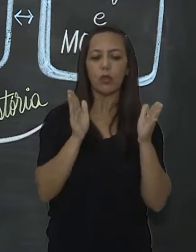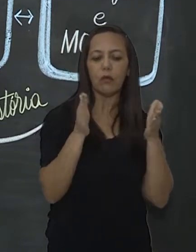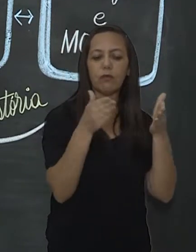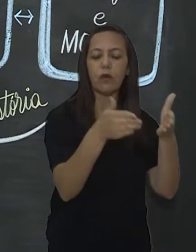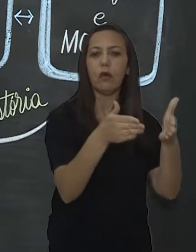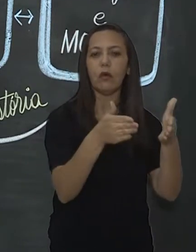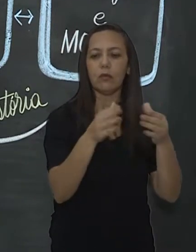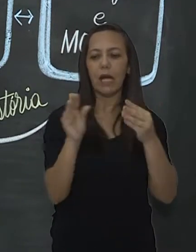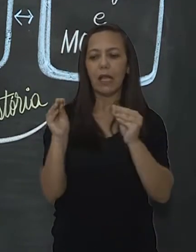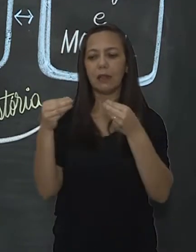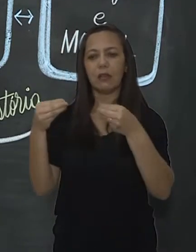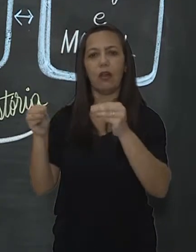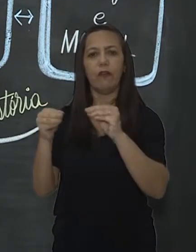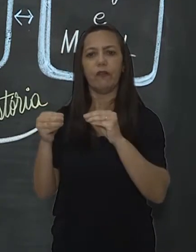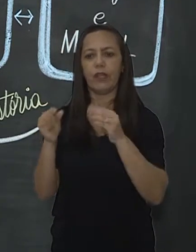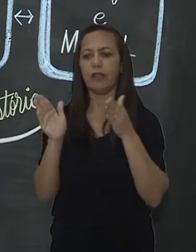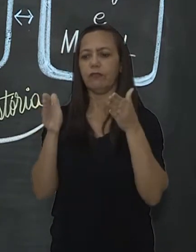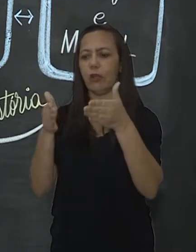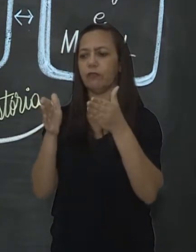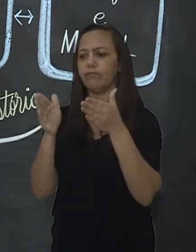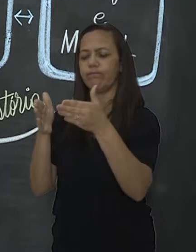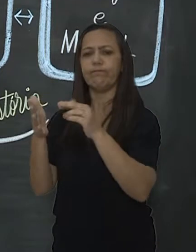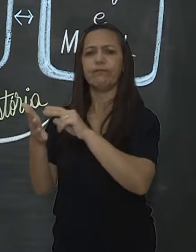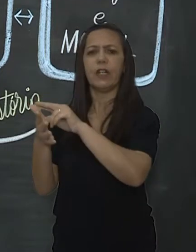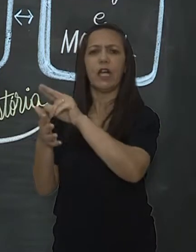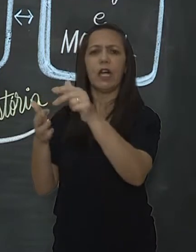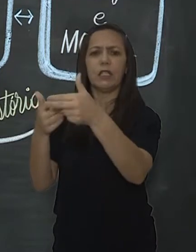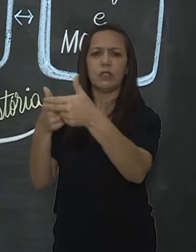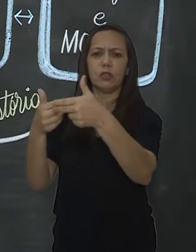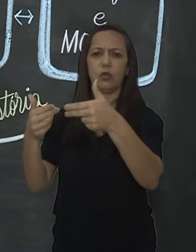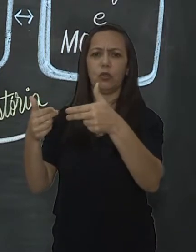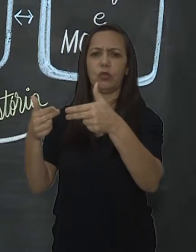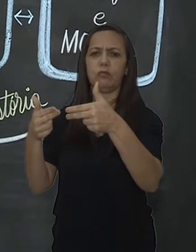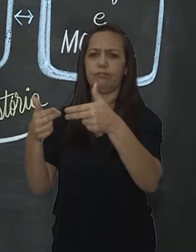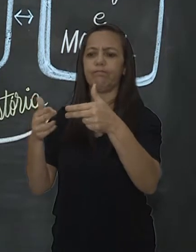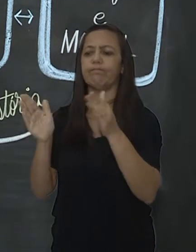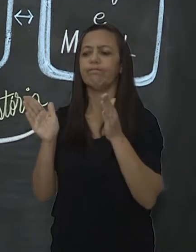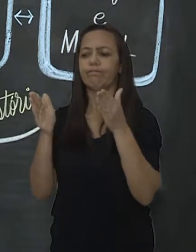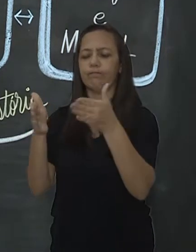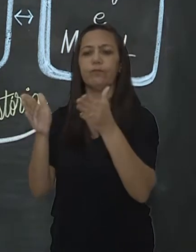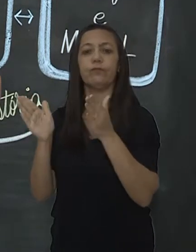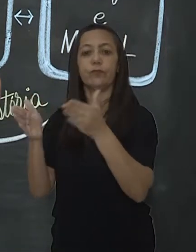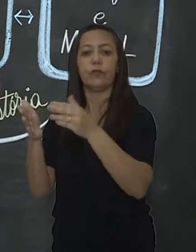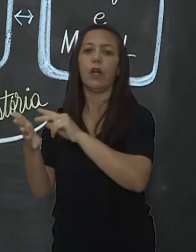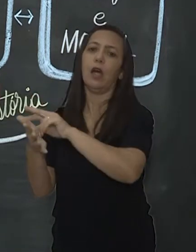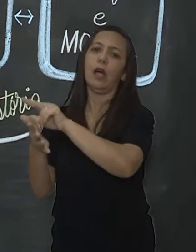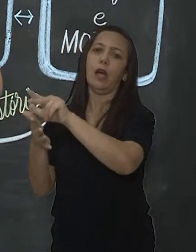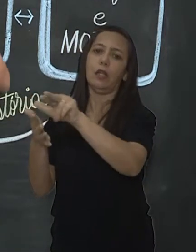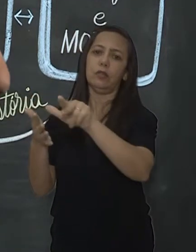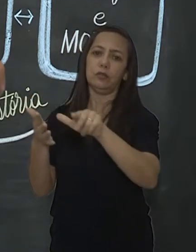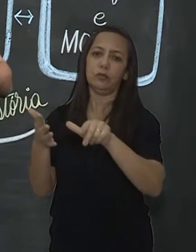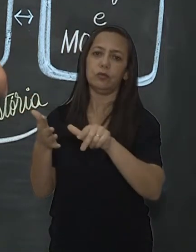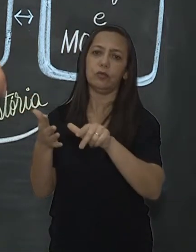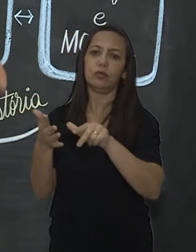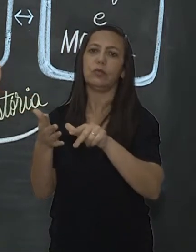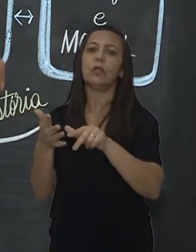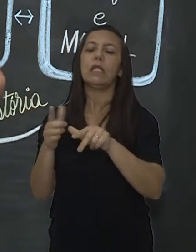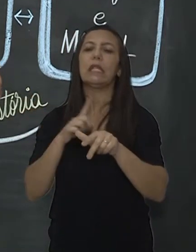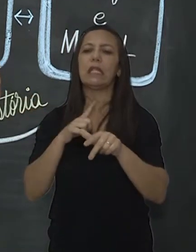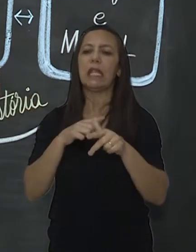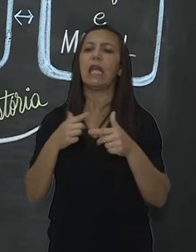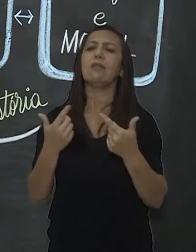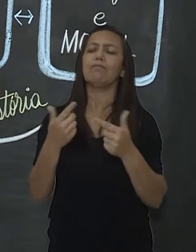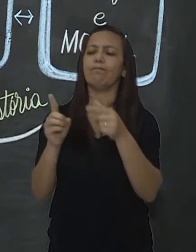novela vai ter um núcleo um pouco maior. Eu não estou falando da novela de televisão, não. Eu estou falando da novela literária mesmo, que é um texto um pouco maior que o conto, com mais conflitos,